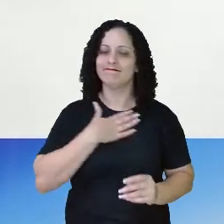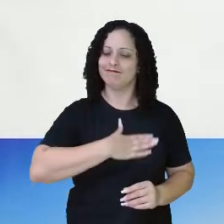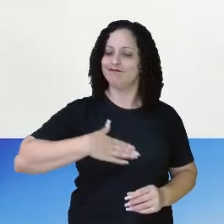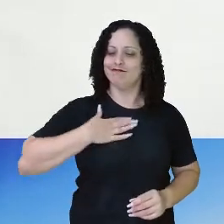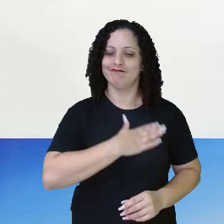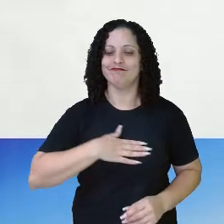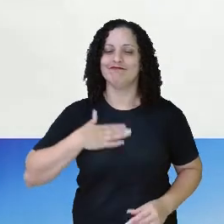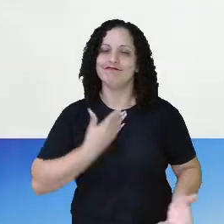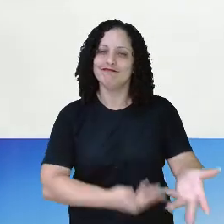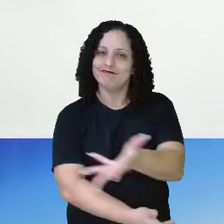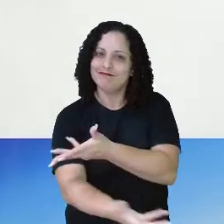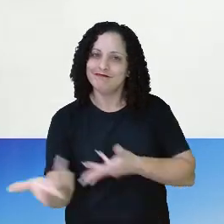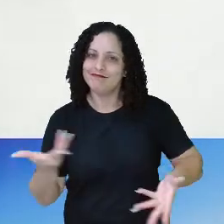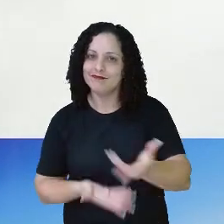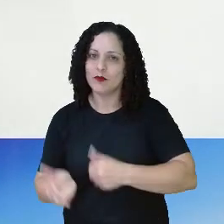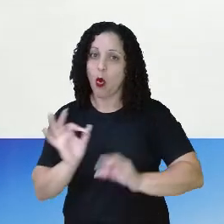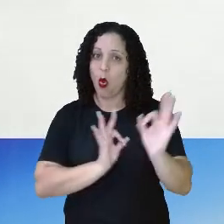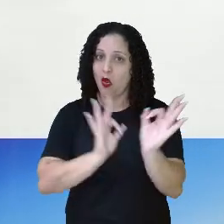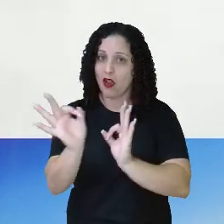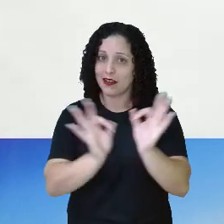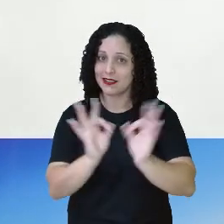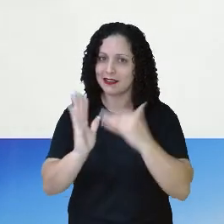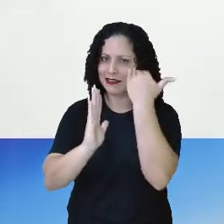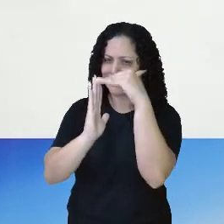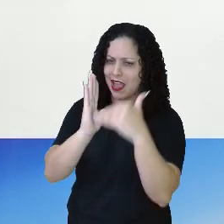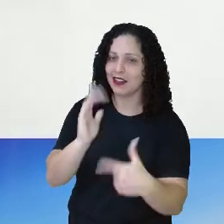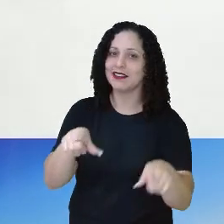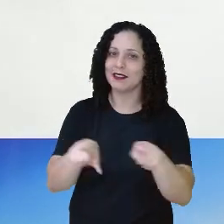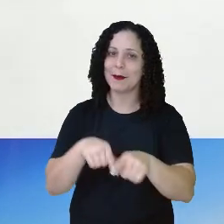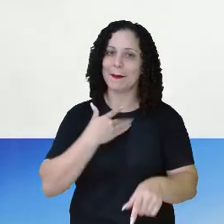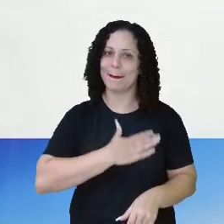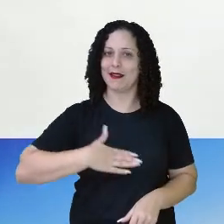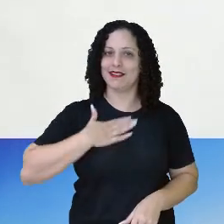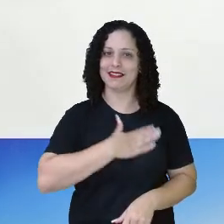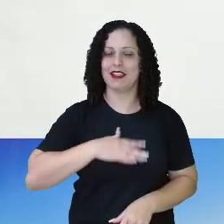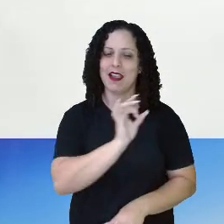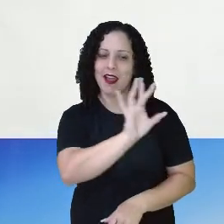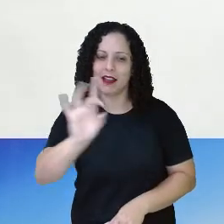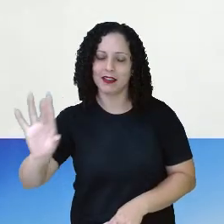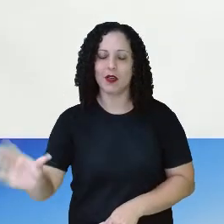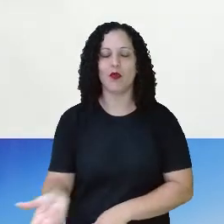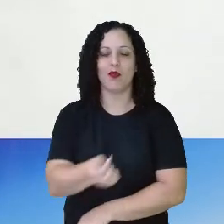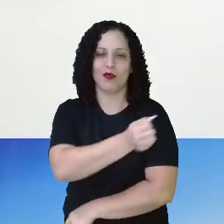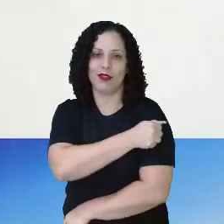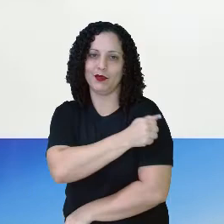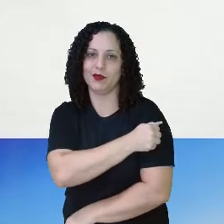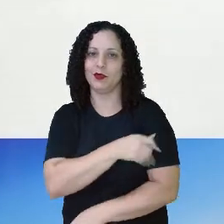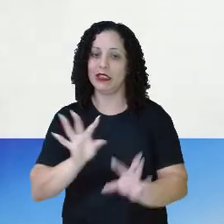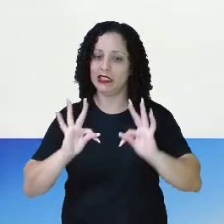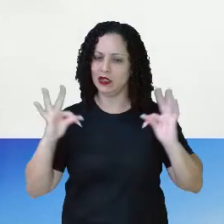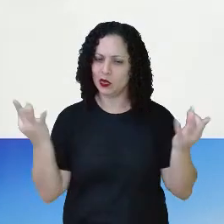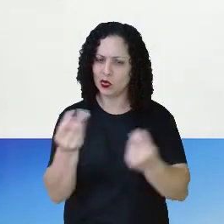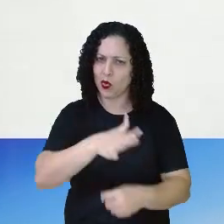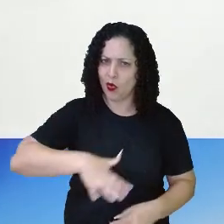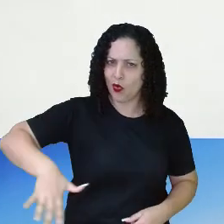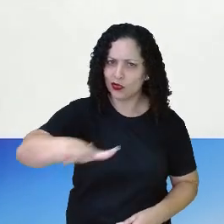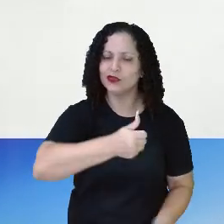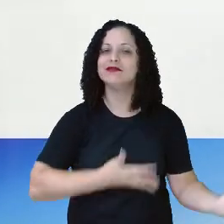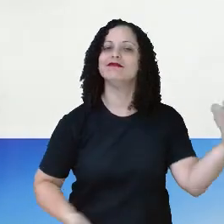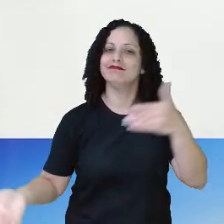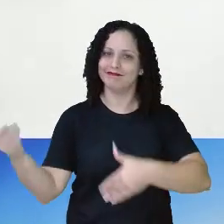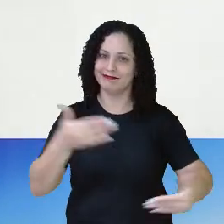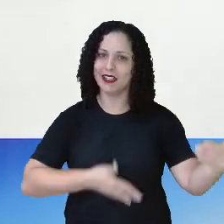contexto planejado, mas que seja prazeroso para os estudantes, que tenha a participação de todos os